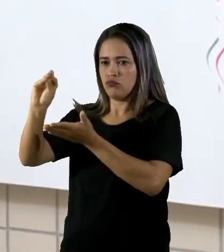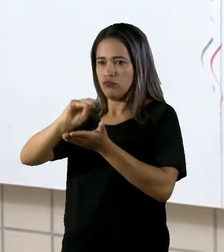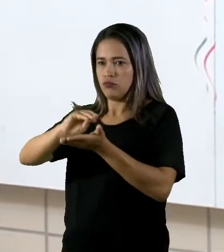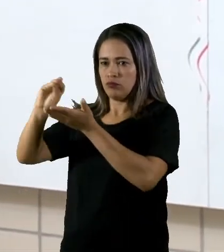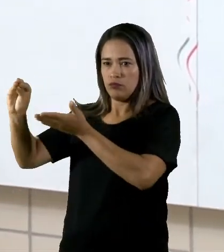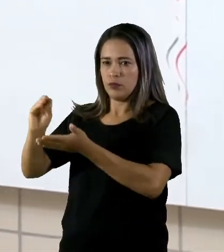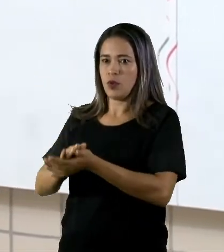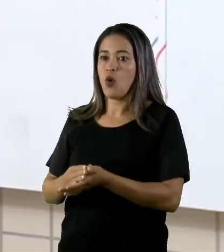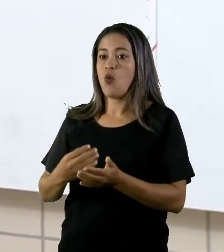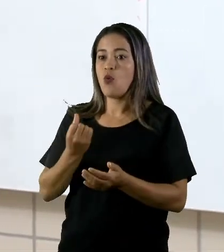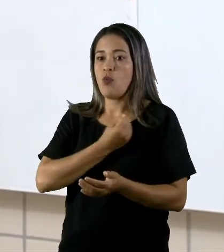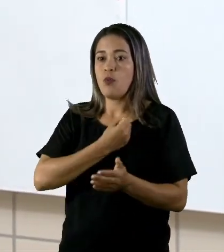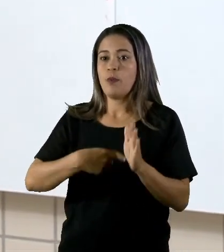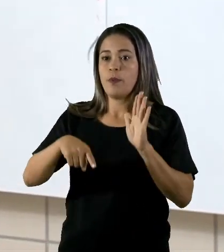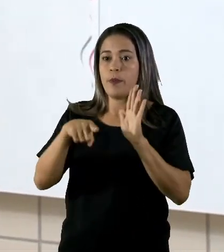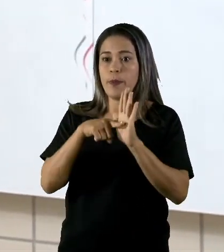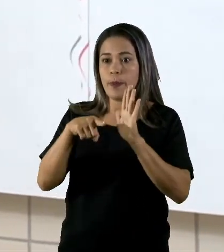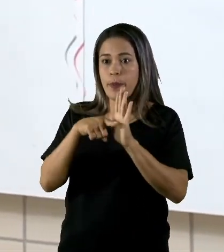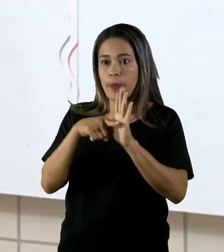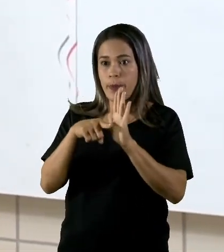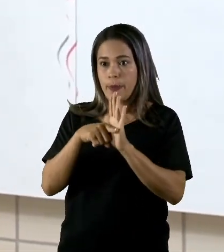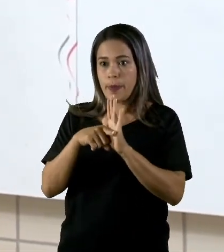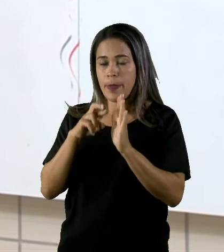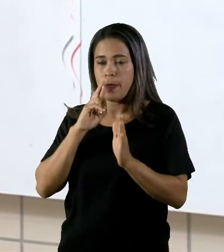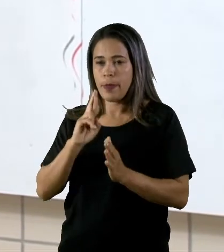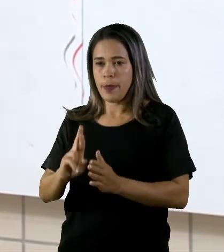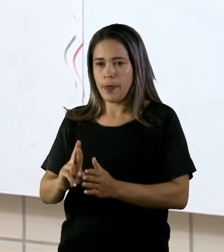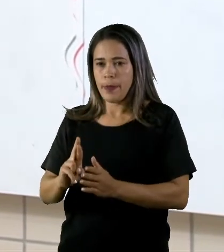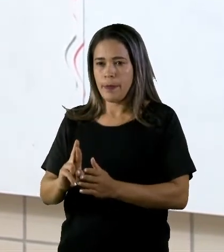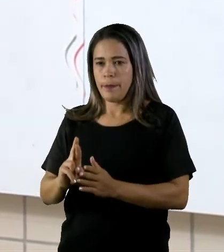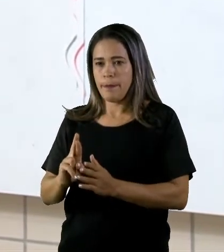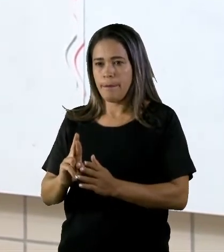número negativo elevado a expoente par, resultado positivo.